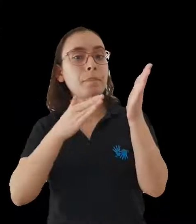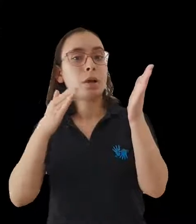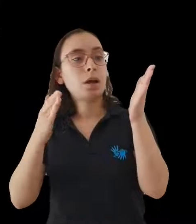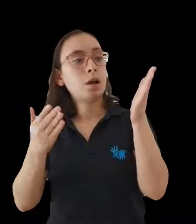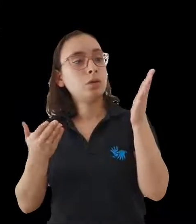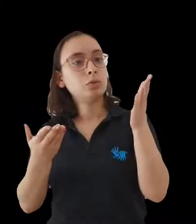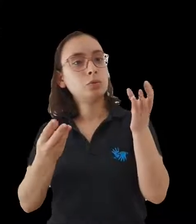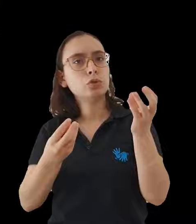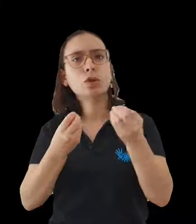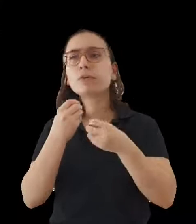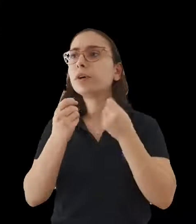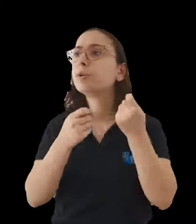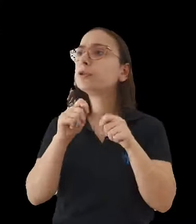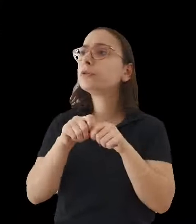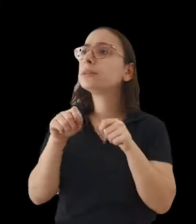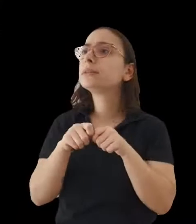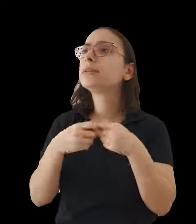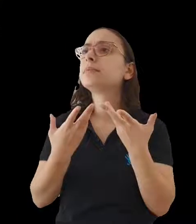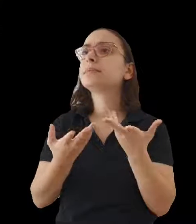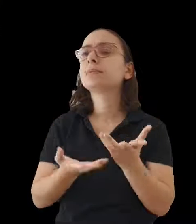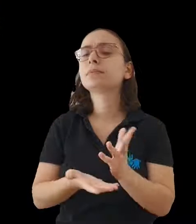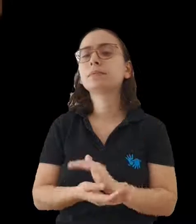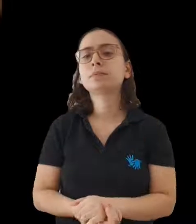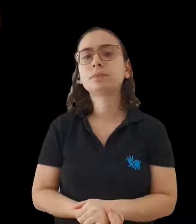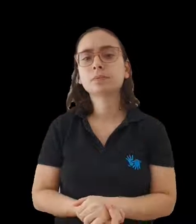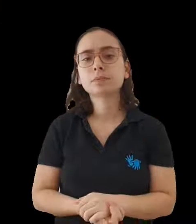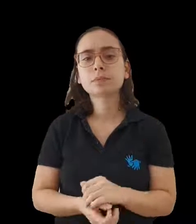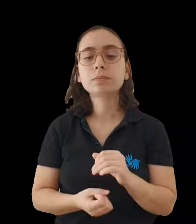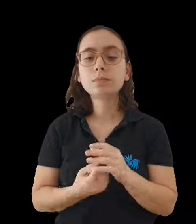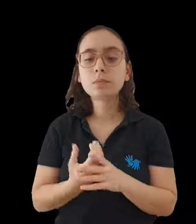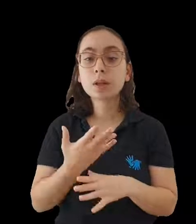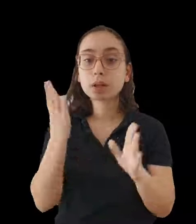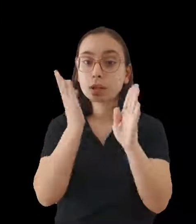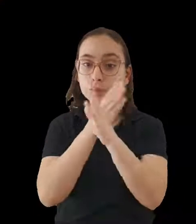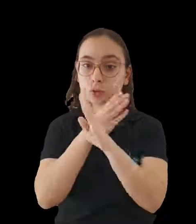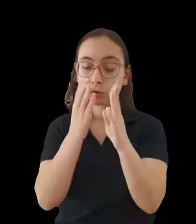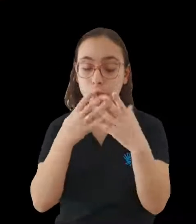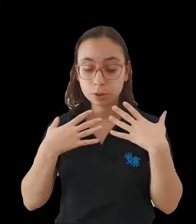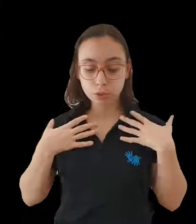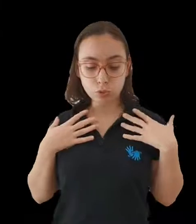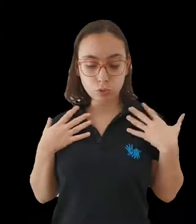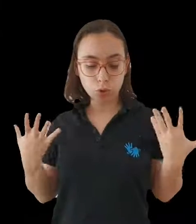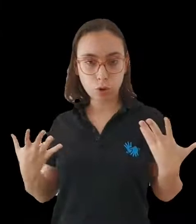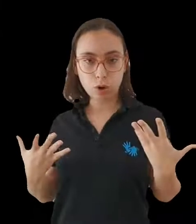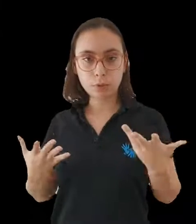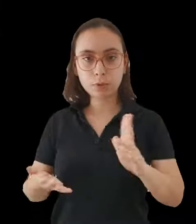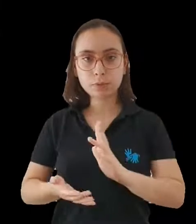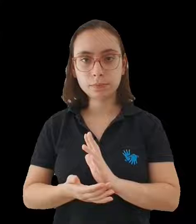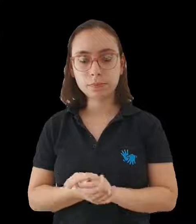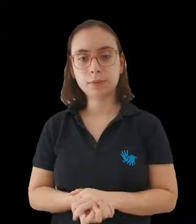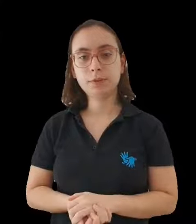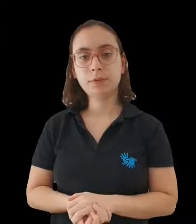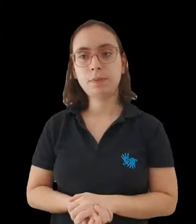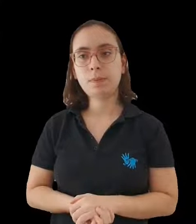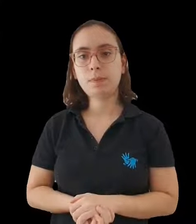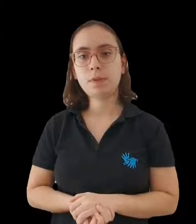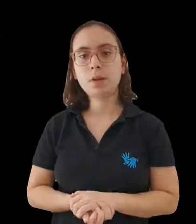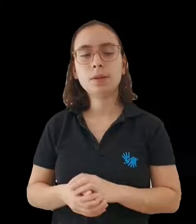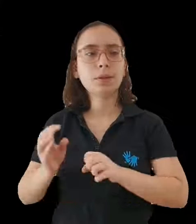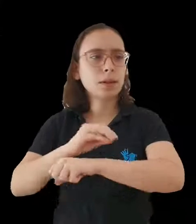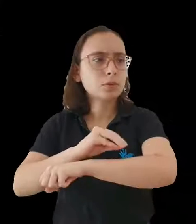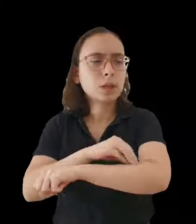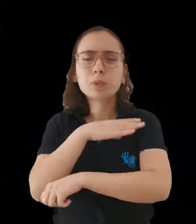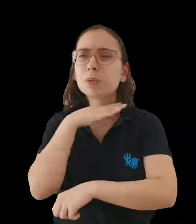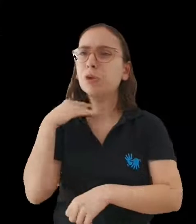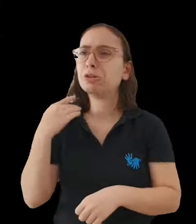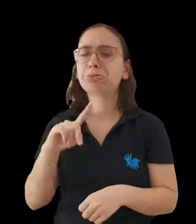vamos fazer, sabe? Então cria um suspense com o corpo, tá? Será que o sapo morreu? Não, acho que